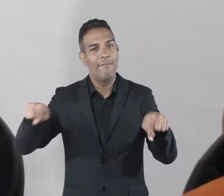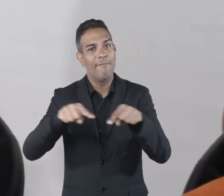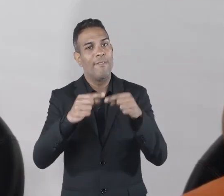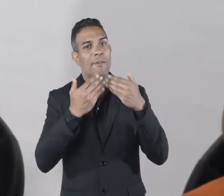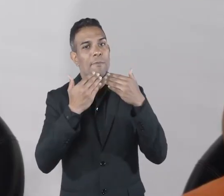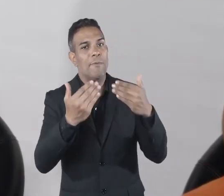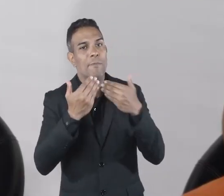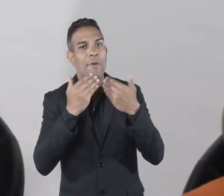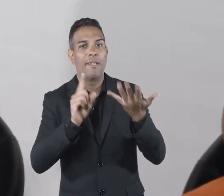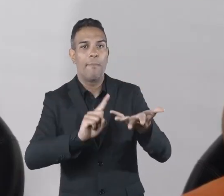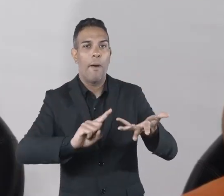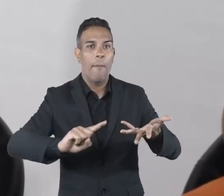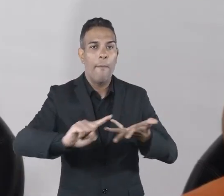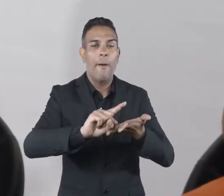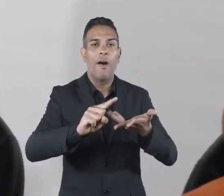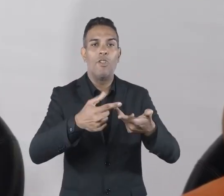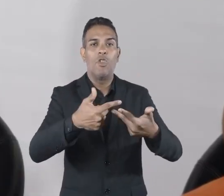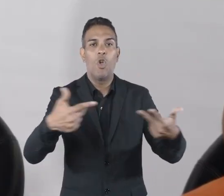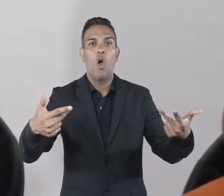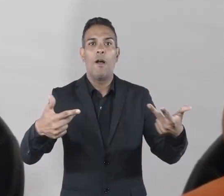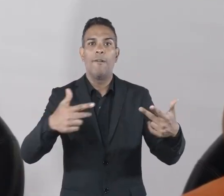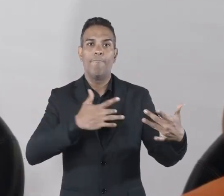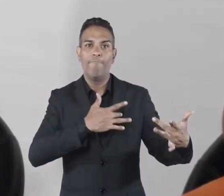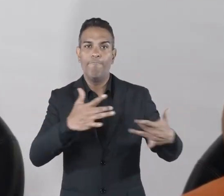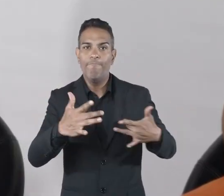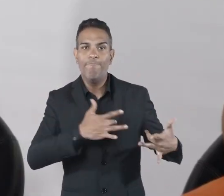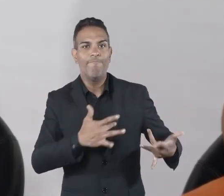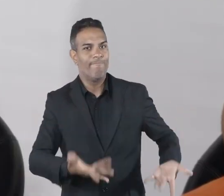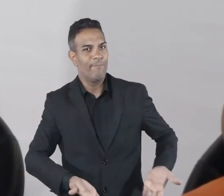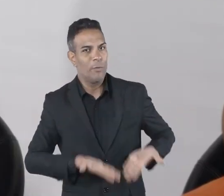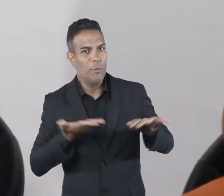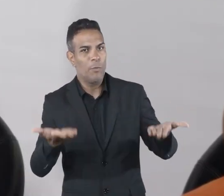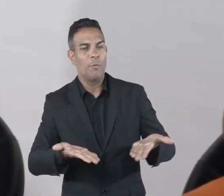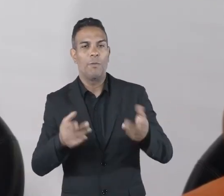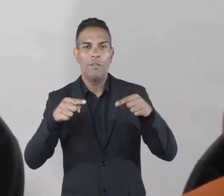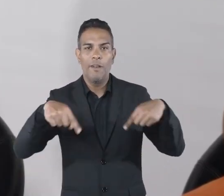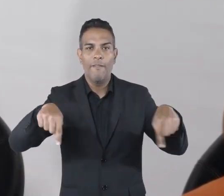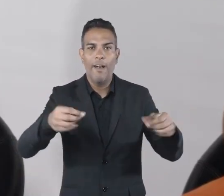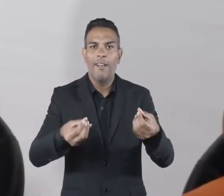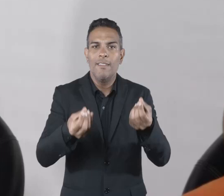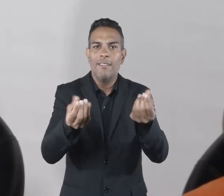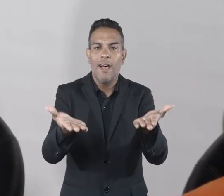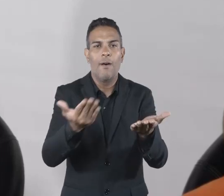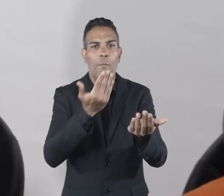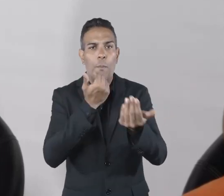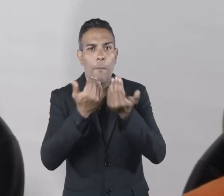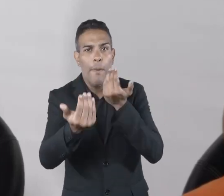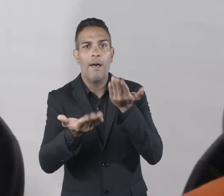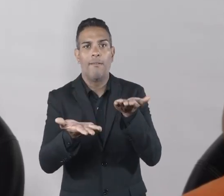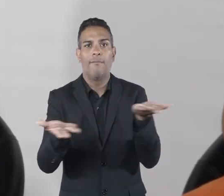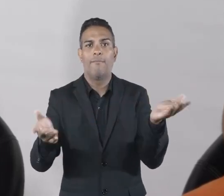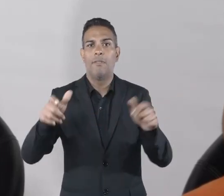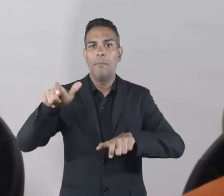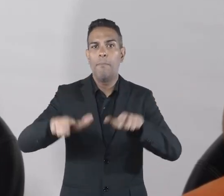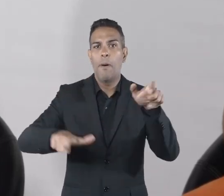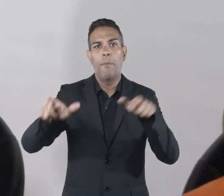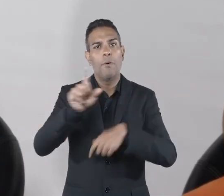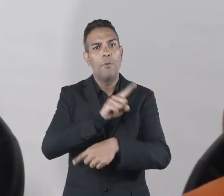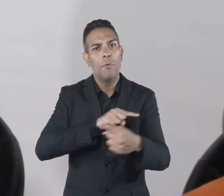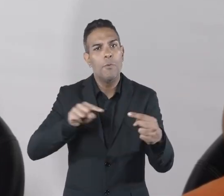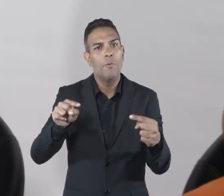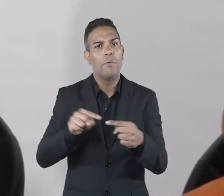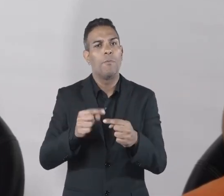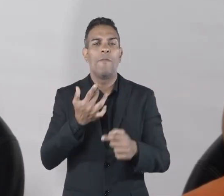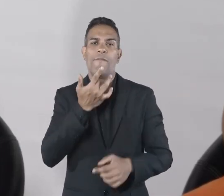uma oficina de cultura, ou contratar um imigrante para dar uma palestra. Então,